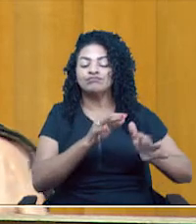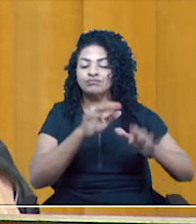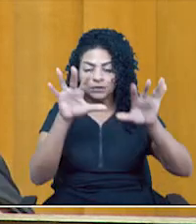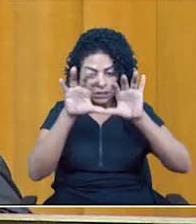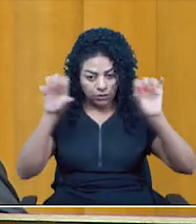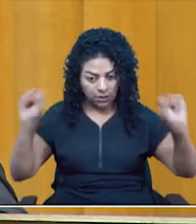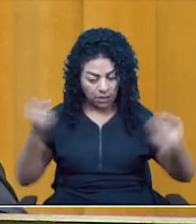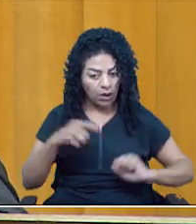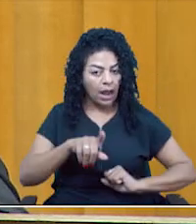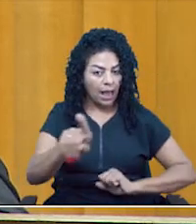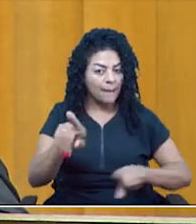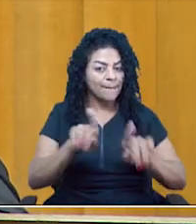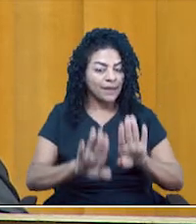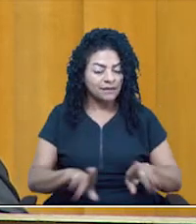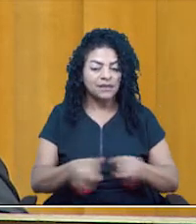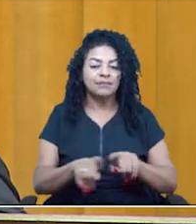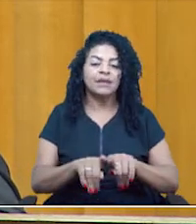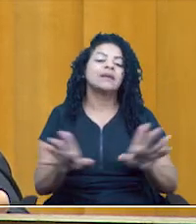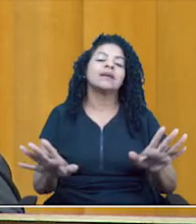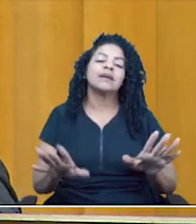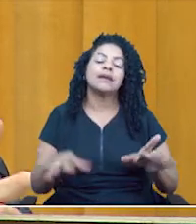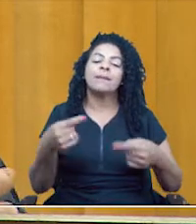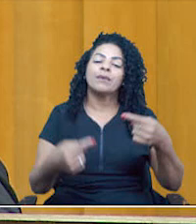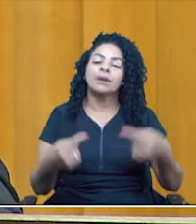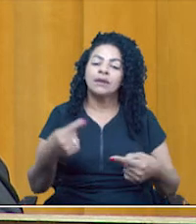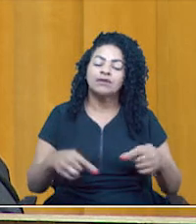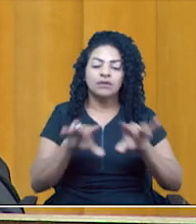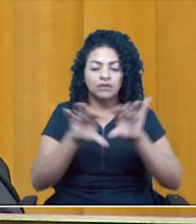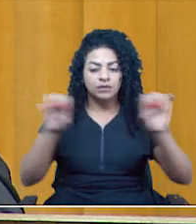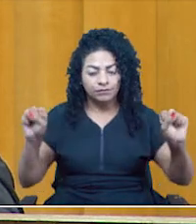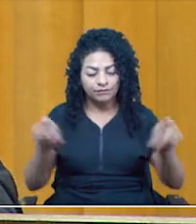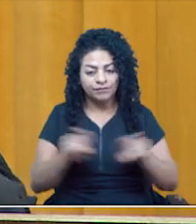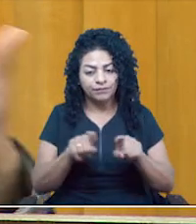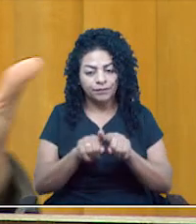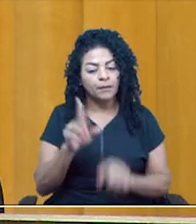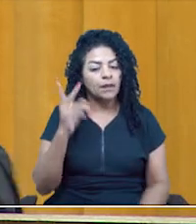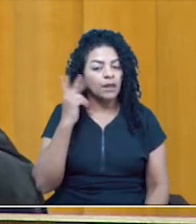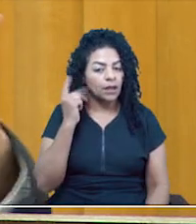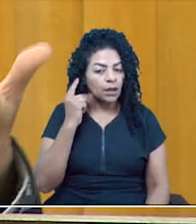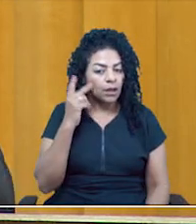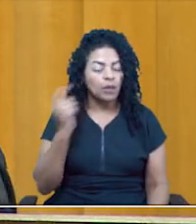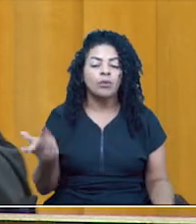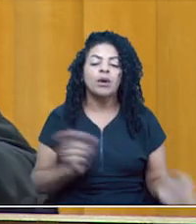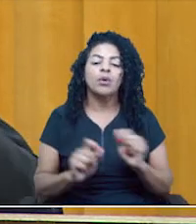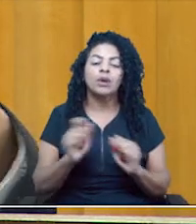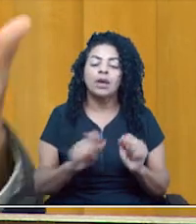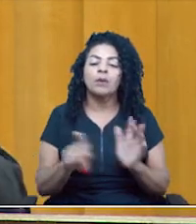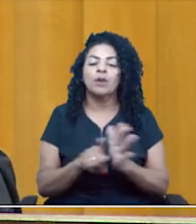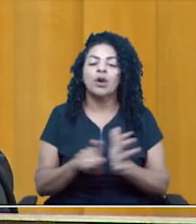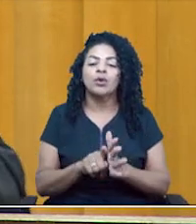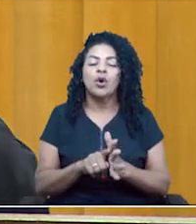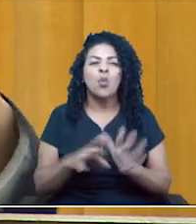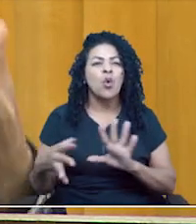das políticas dos tribunais. Vou começar com uma óbvia, né, o novo normal. O novo normal é um pano de fundo, é um grande contexto,